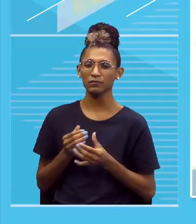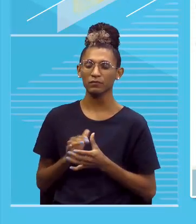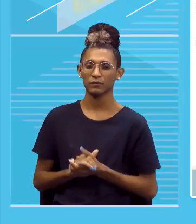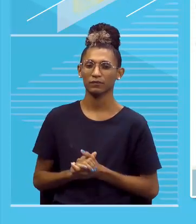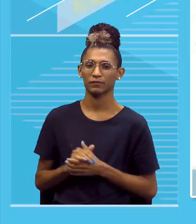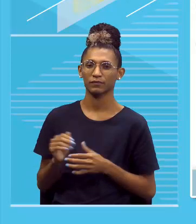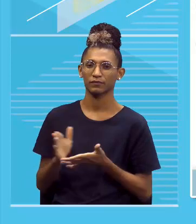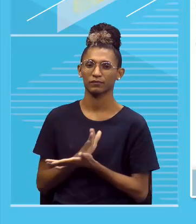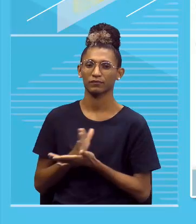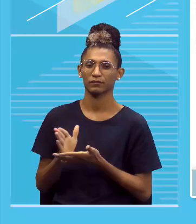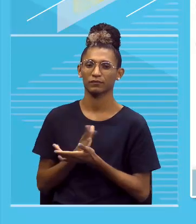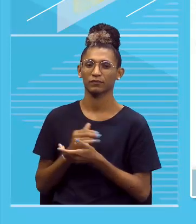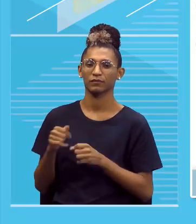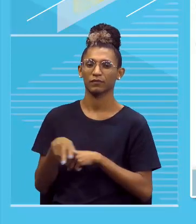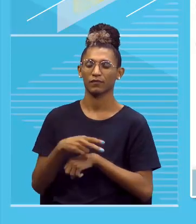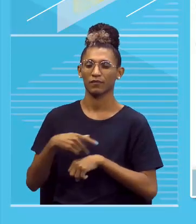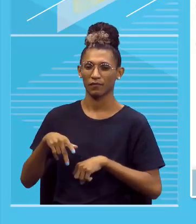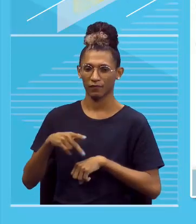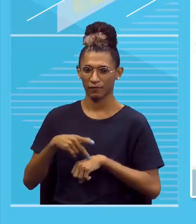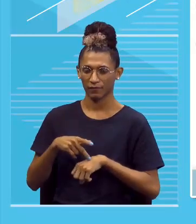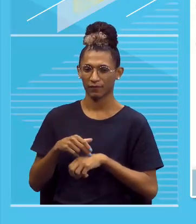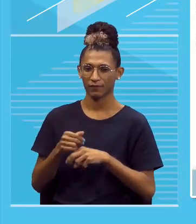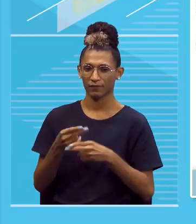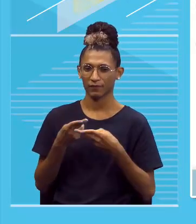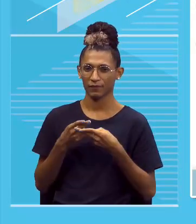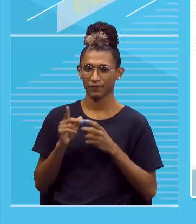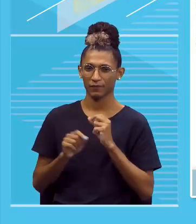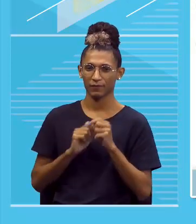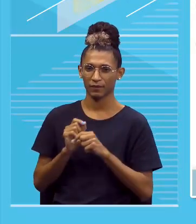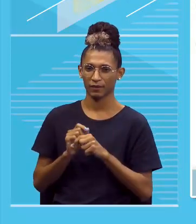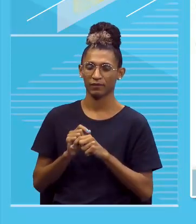os países que implementaram a Plantation